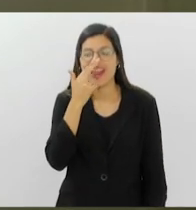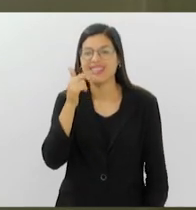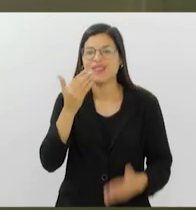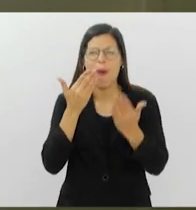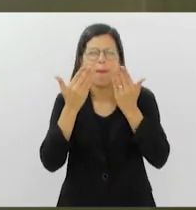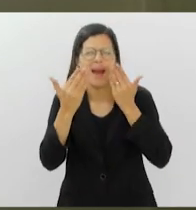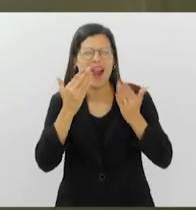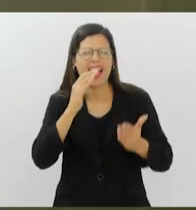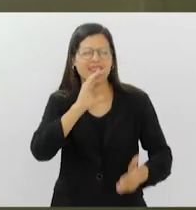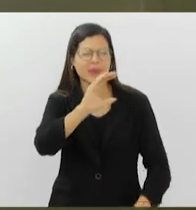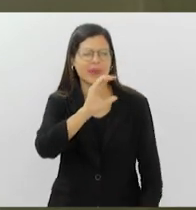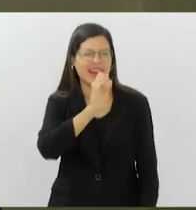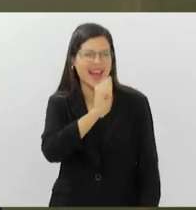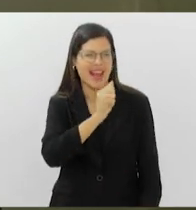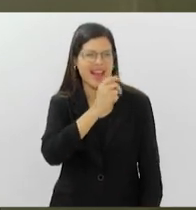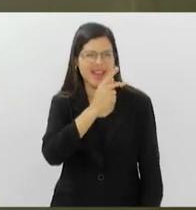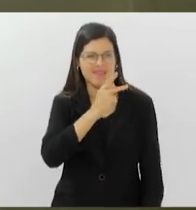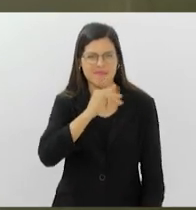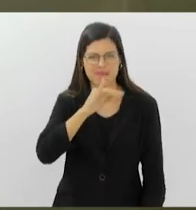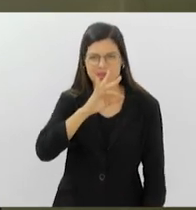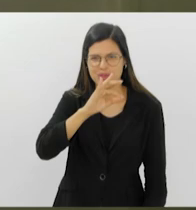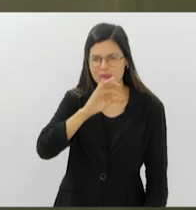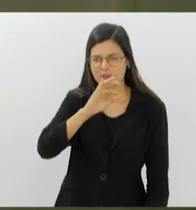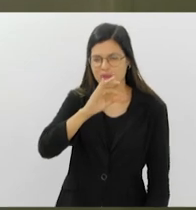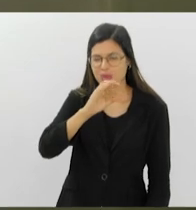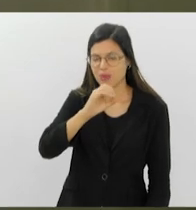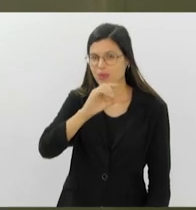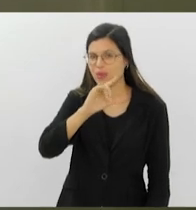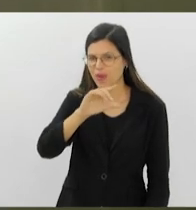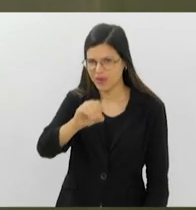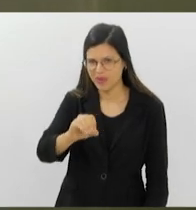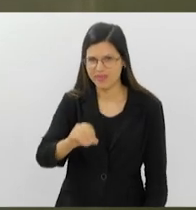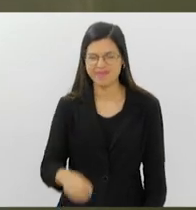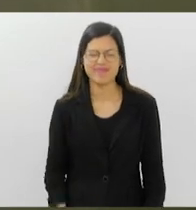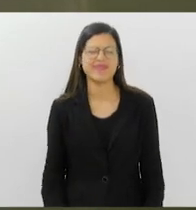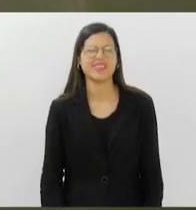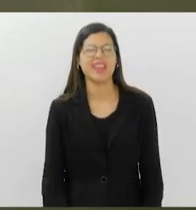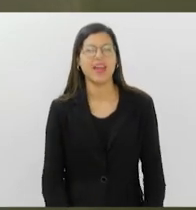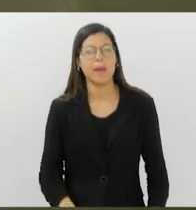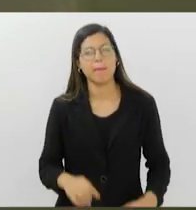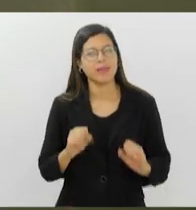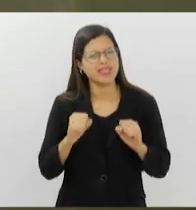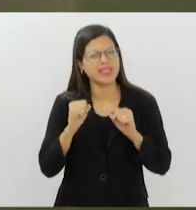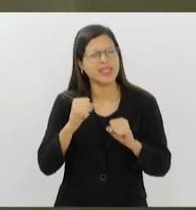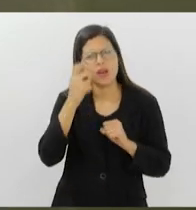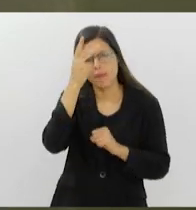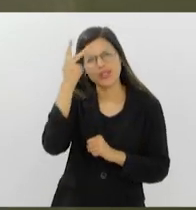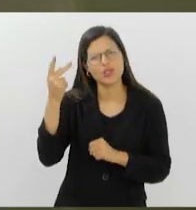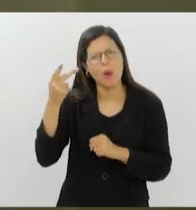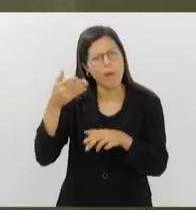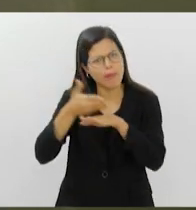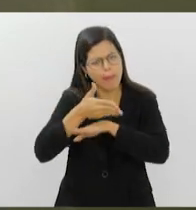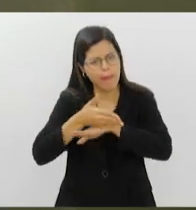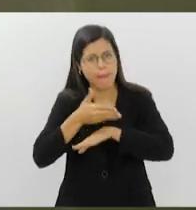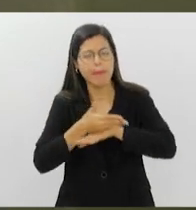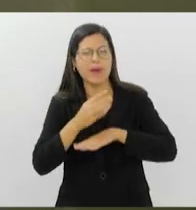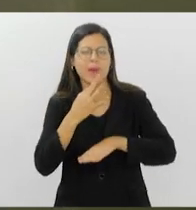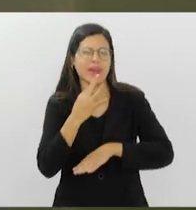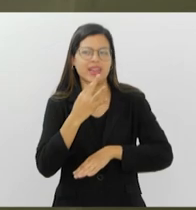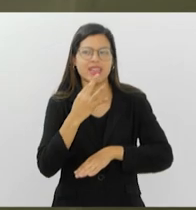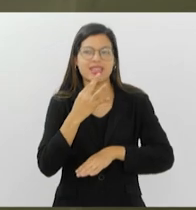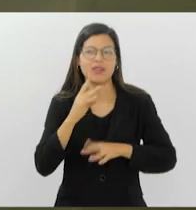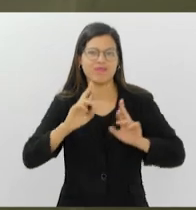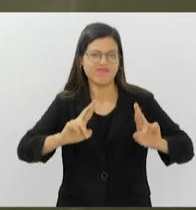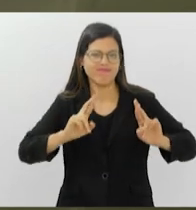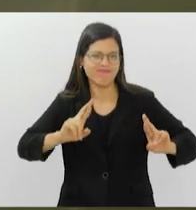né uma versão do Capitólio e deveria ser mais conhecido por todos eu espero que esse passeio e essa